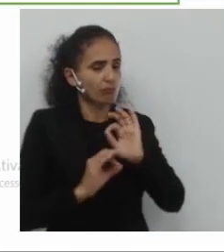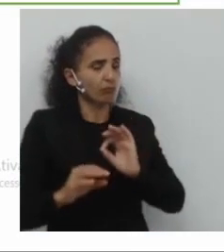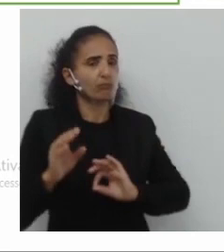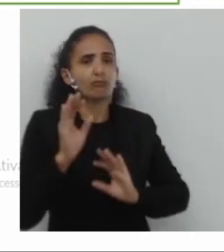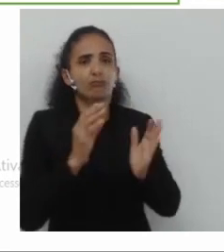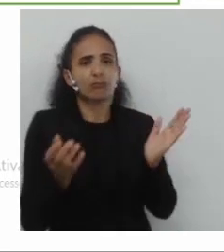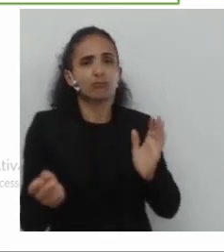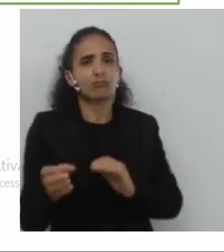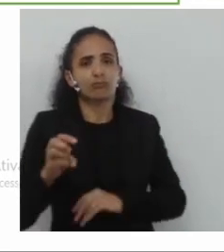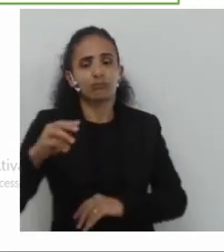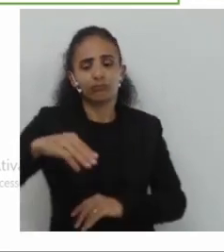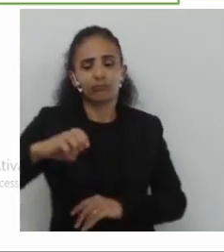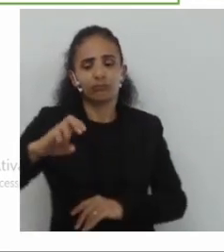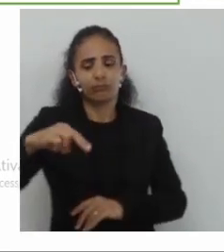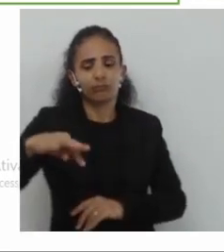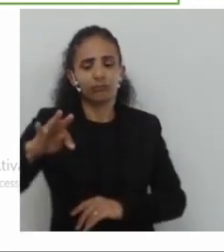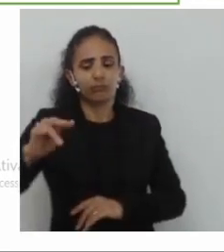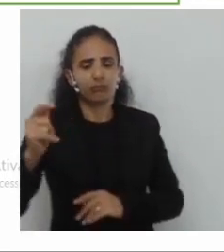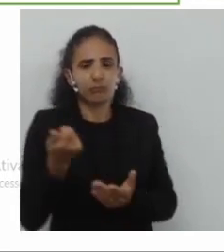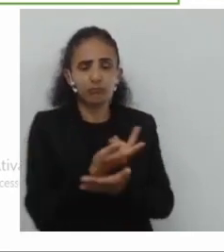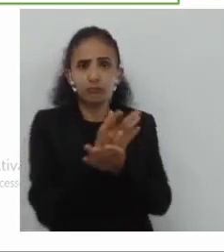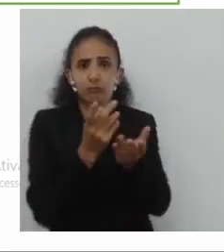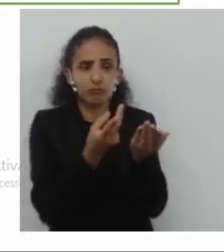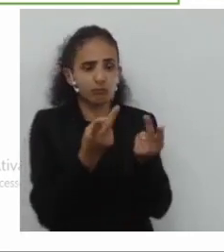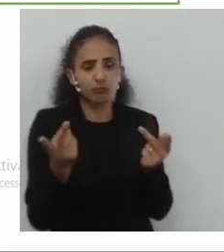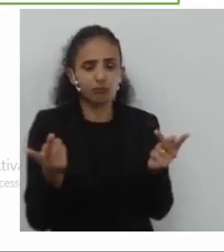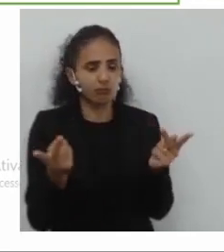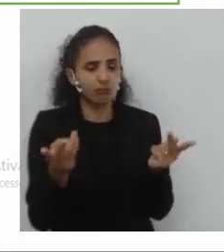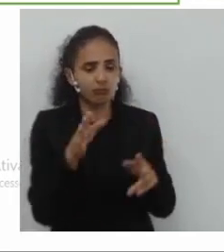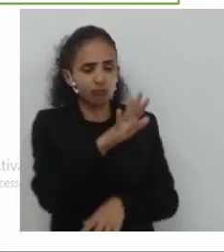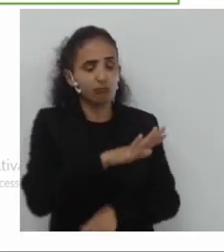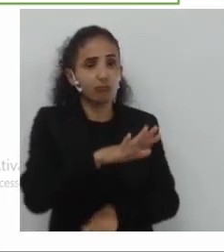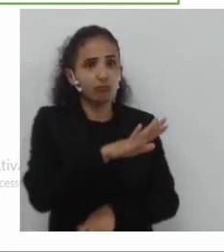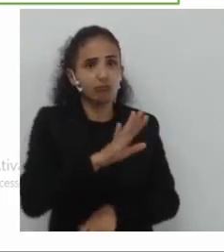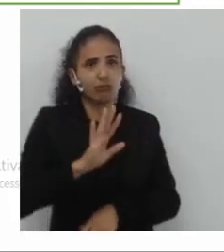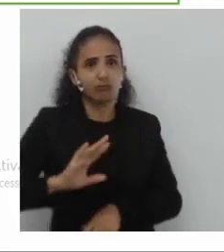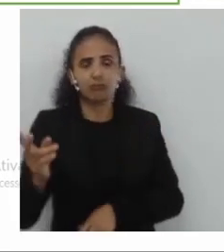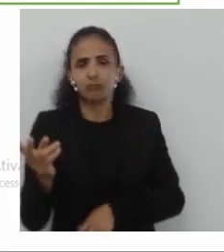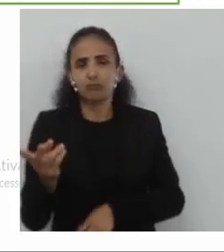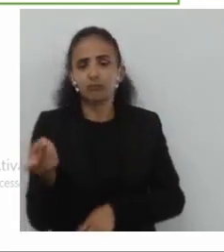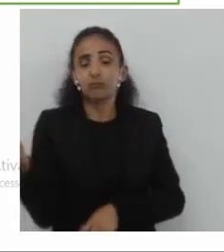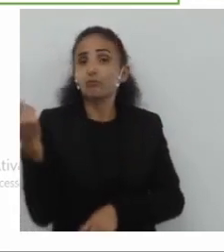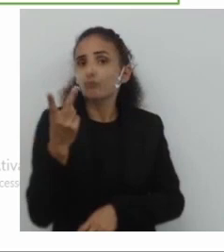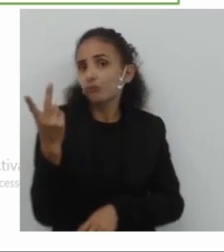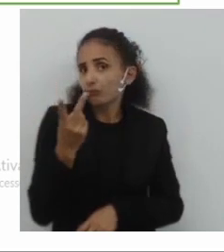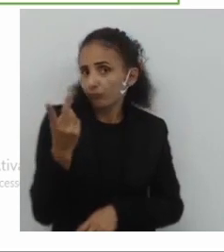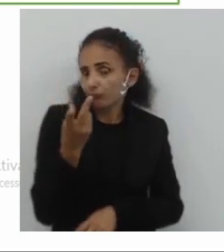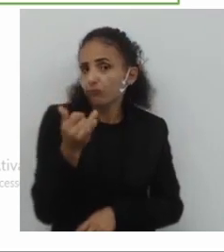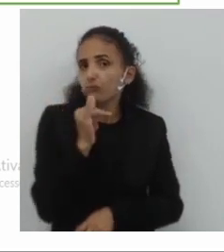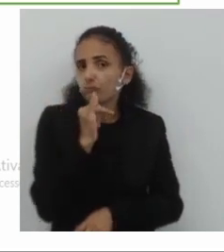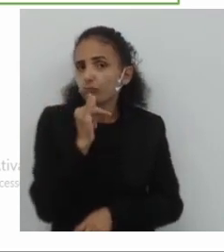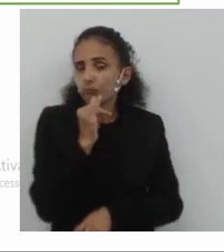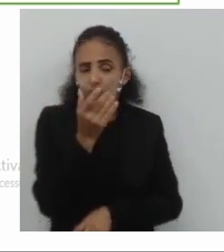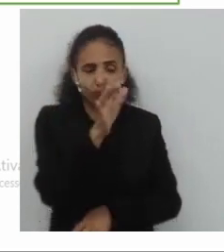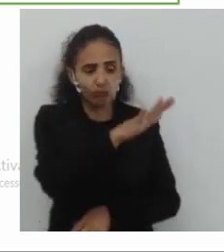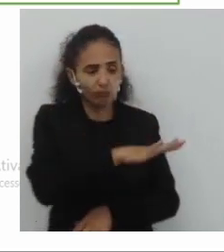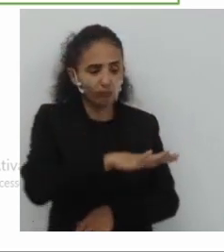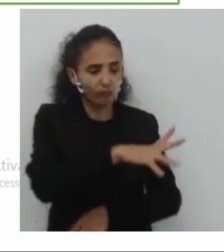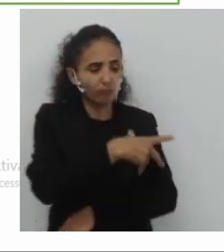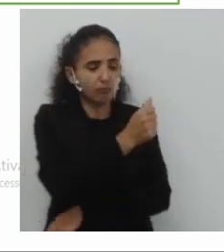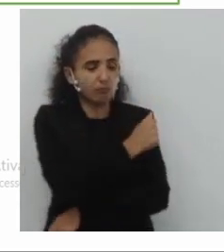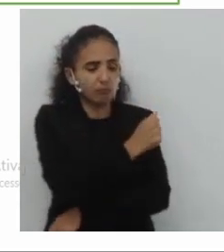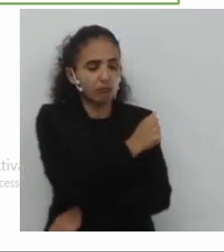mapa mental, veja só, lipídios e feudalismos. Observem que nós temos aqui, os dois